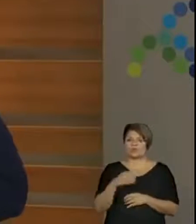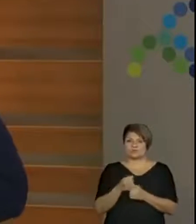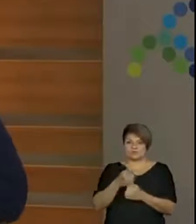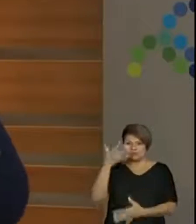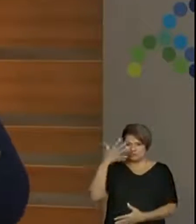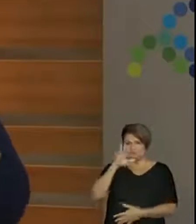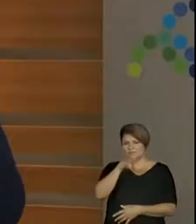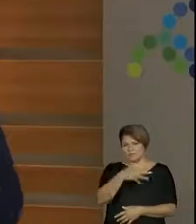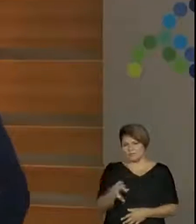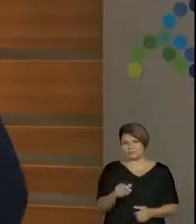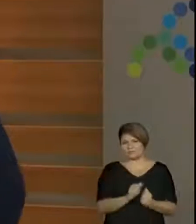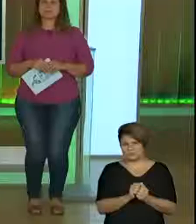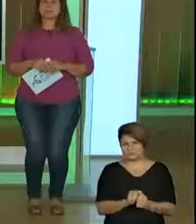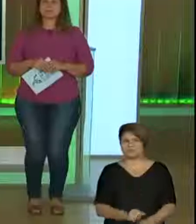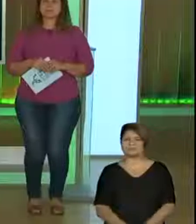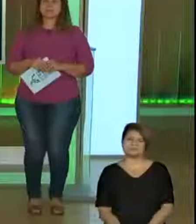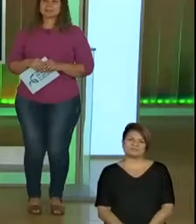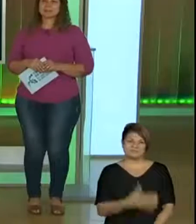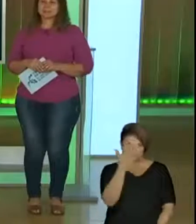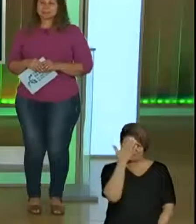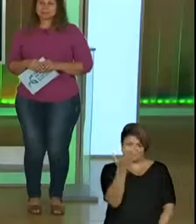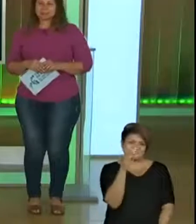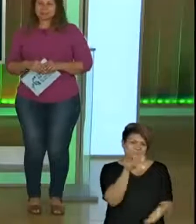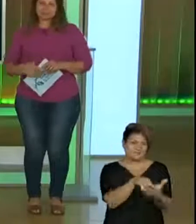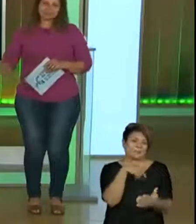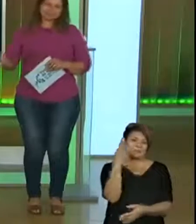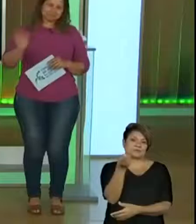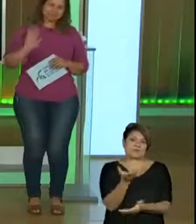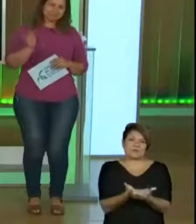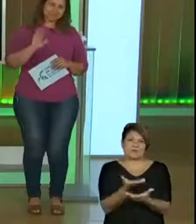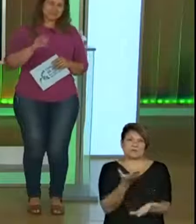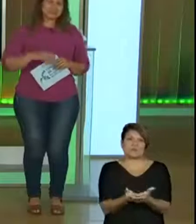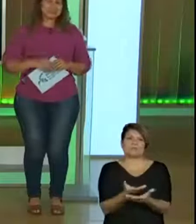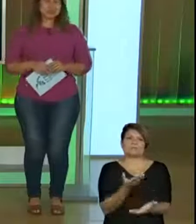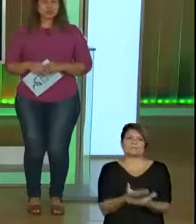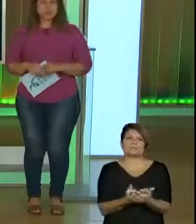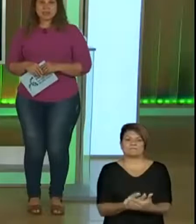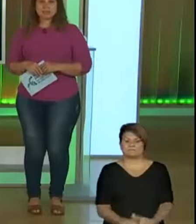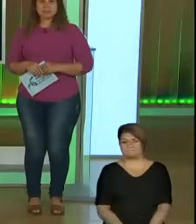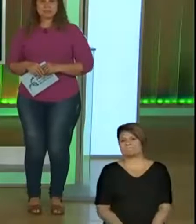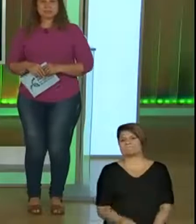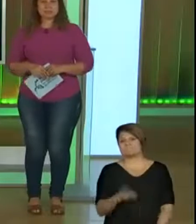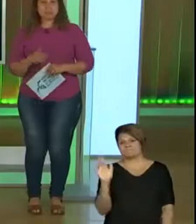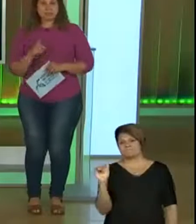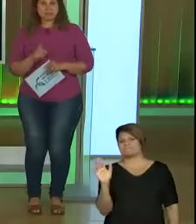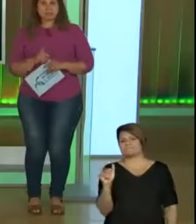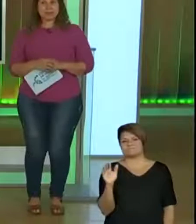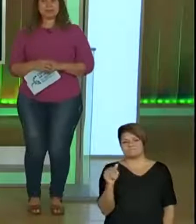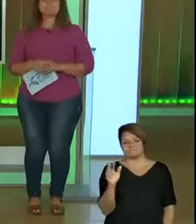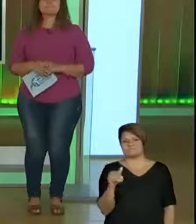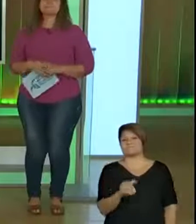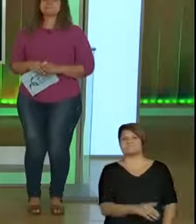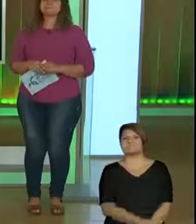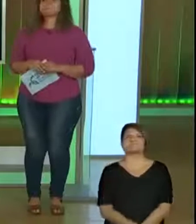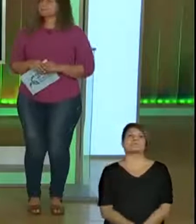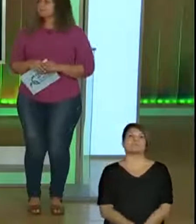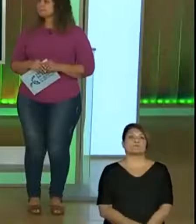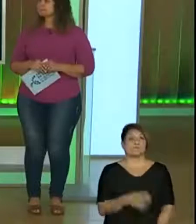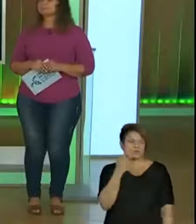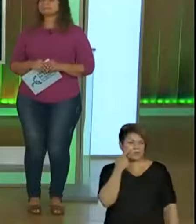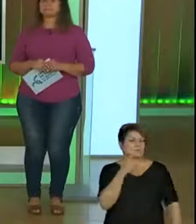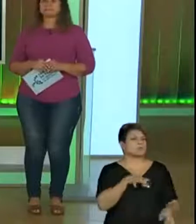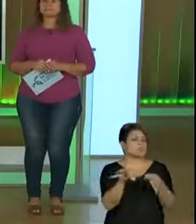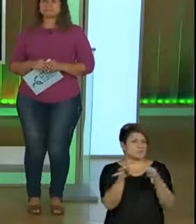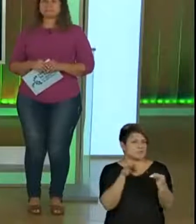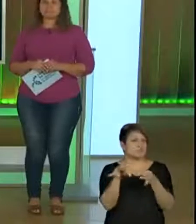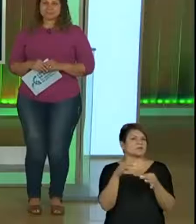tabela junto. Muito obrigada e até a próxima aula, que amanhã a gente está aí. Tchau, turminha. Tchau, até tchau, amanhã, turminha. Fiquem bem. E ó, prepara aí que